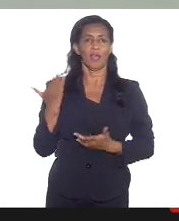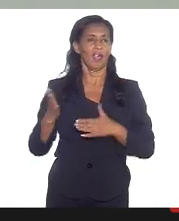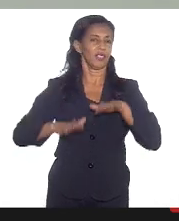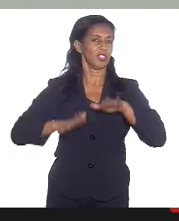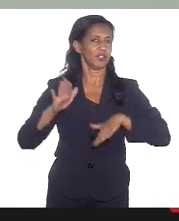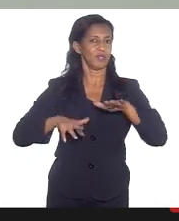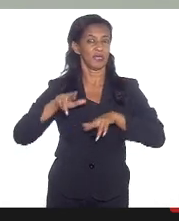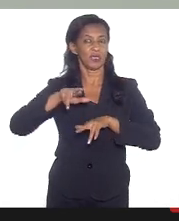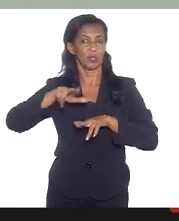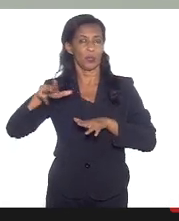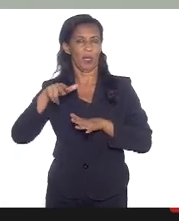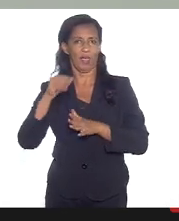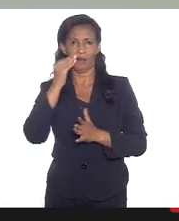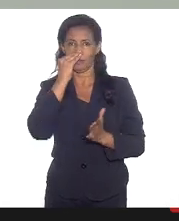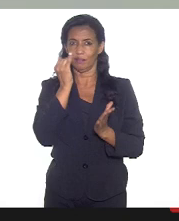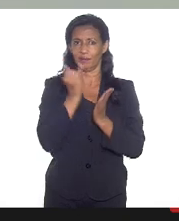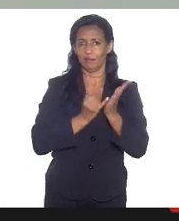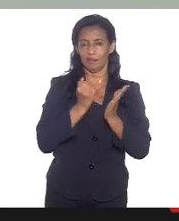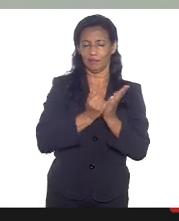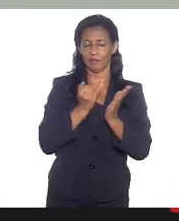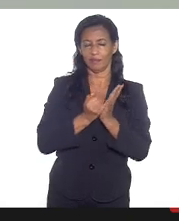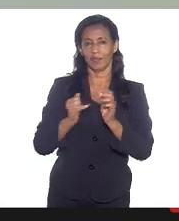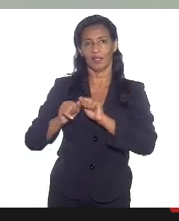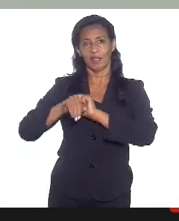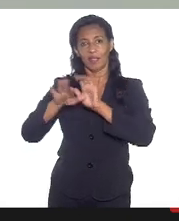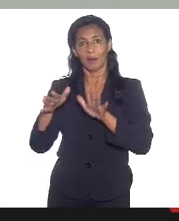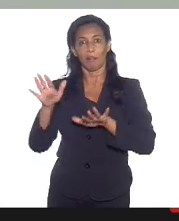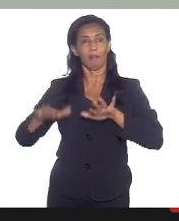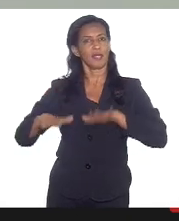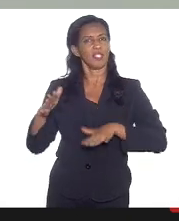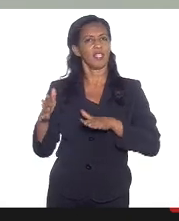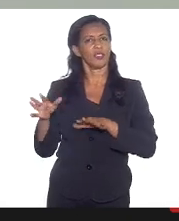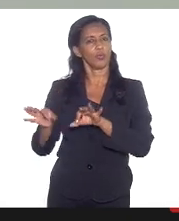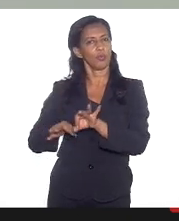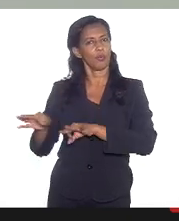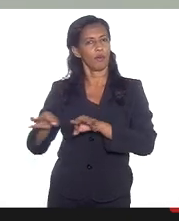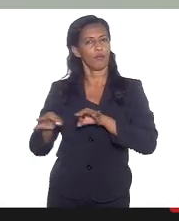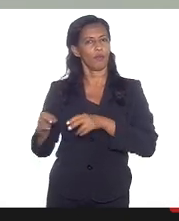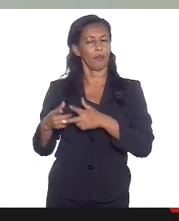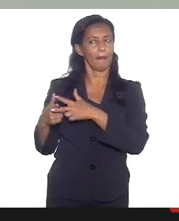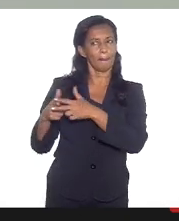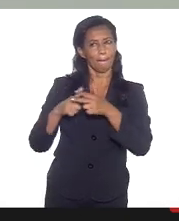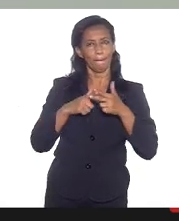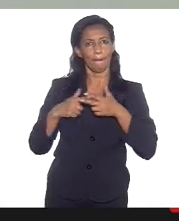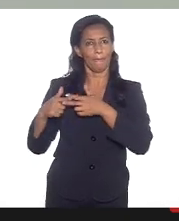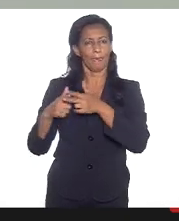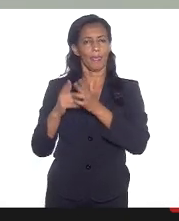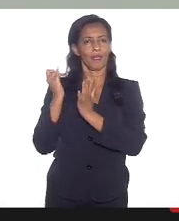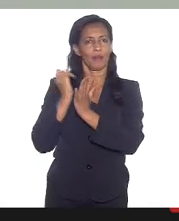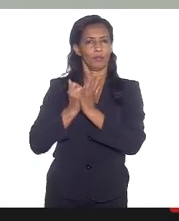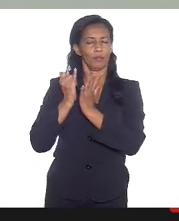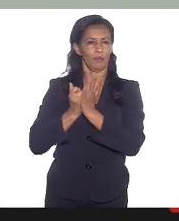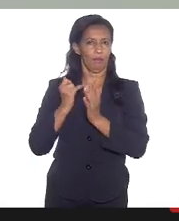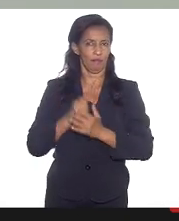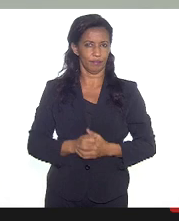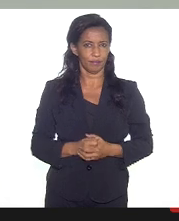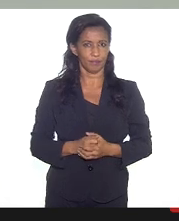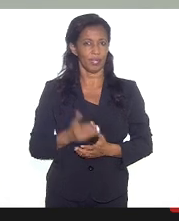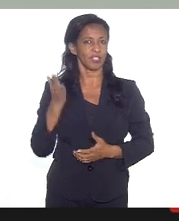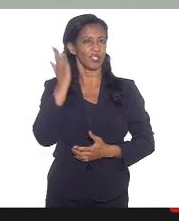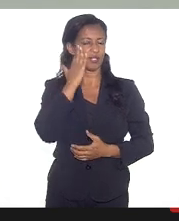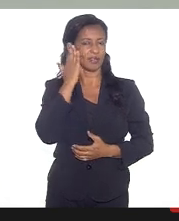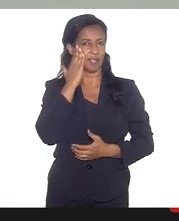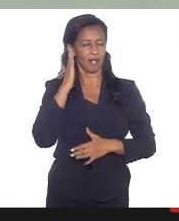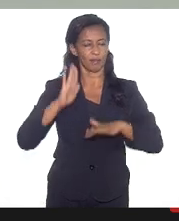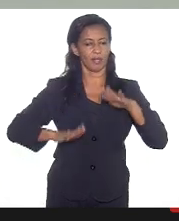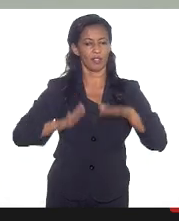vezes, não é uma renúncia de receita efetiva, explícita, mas é, de alguma forma, mexer no sistema tributário. E a gente sabe que, às